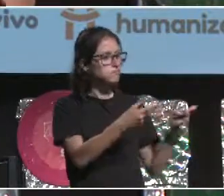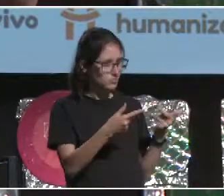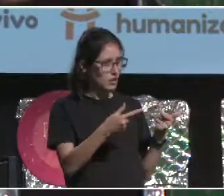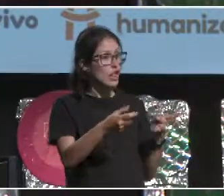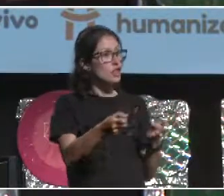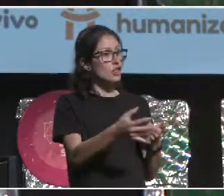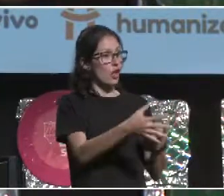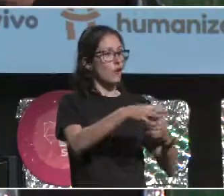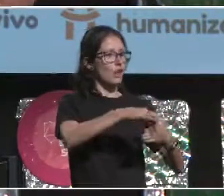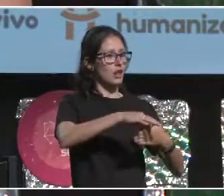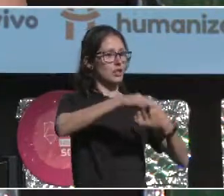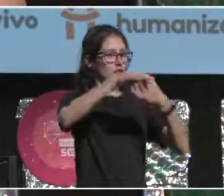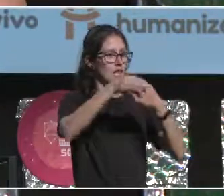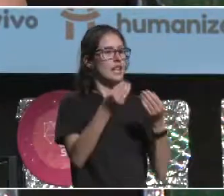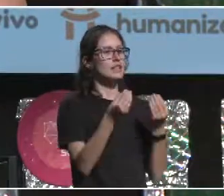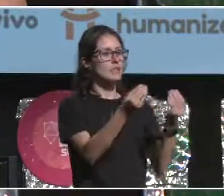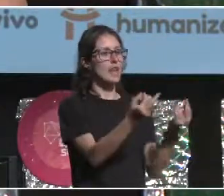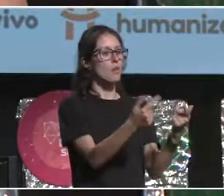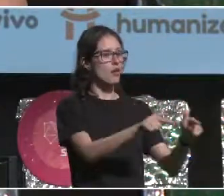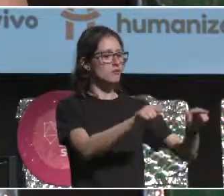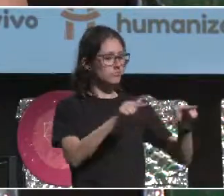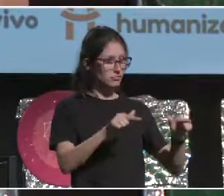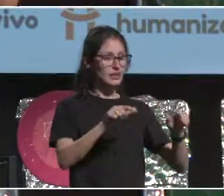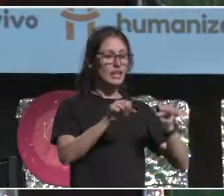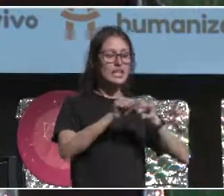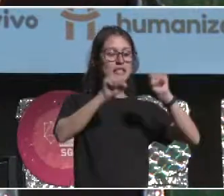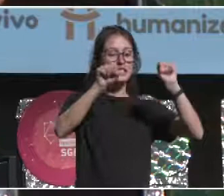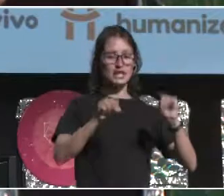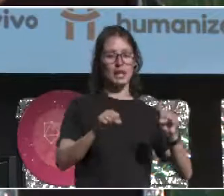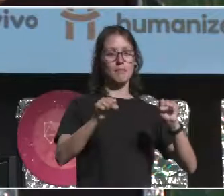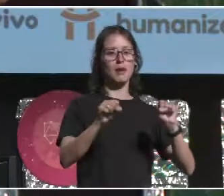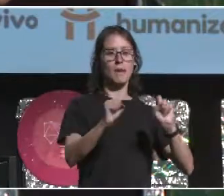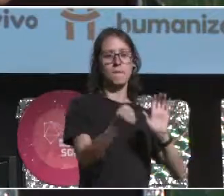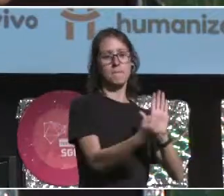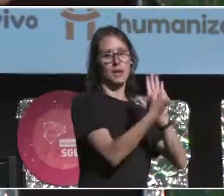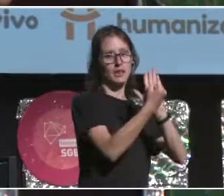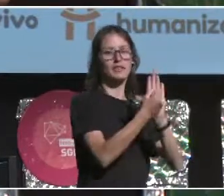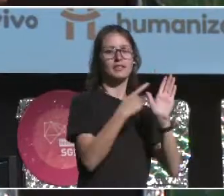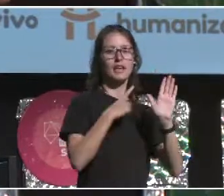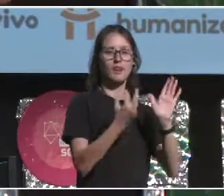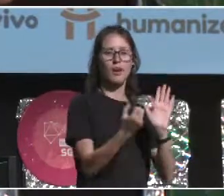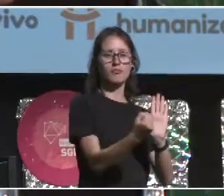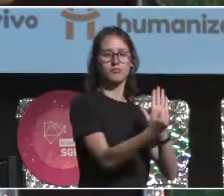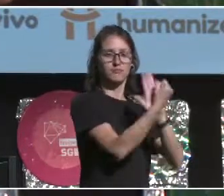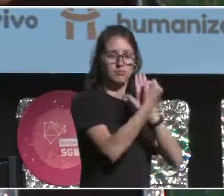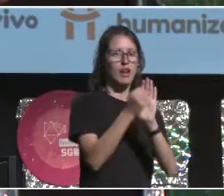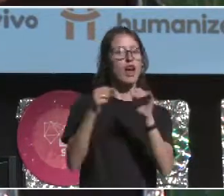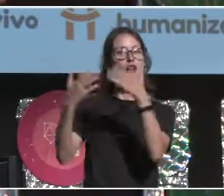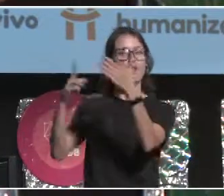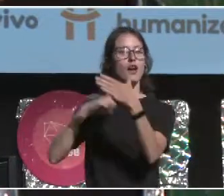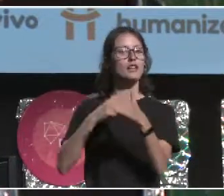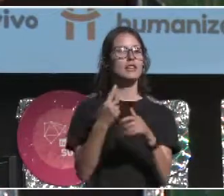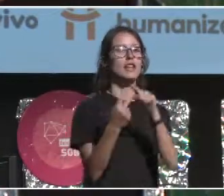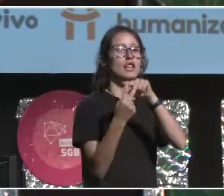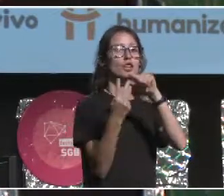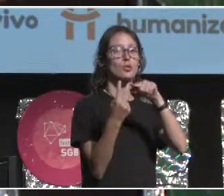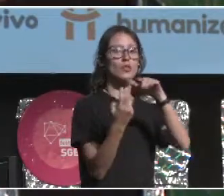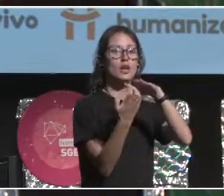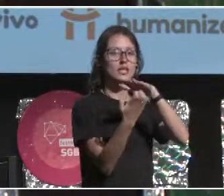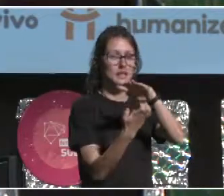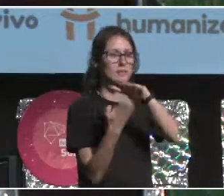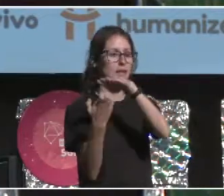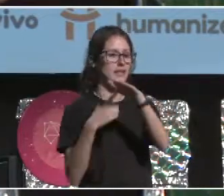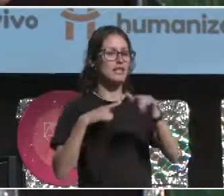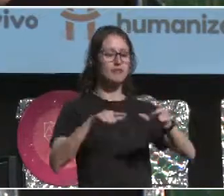esses líderes a gente dá um selo, a gente chama de empresa B certificada. Vocês vão ver do lado de fora, tem 2 empresas B lá, Meu Eco Copo